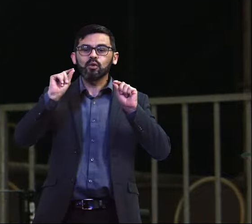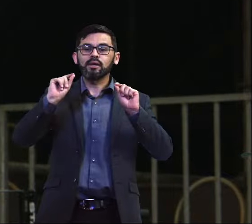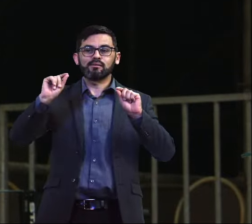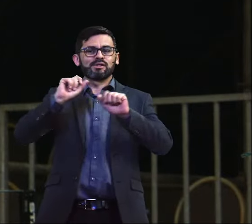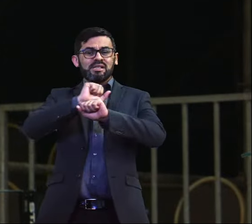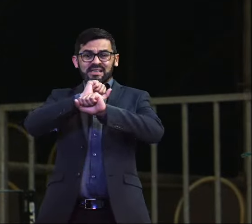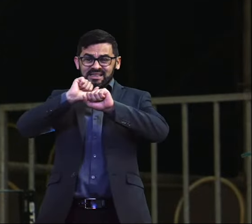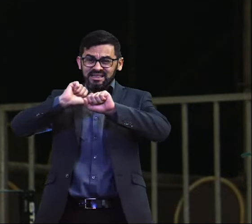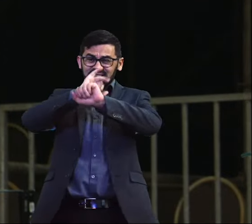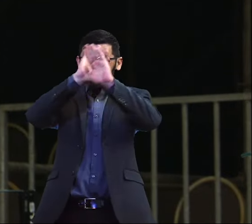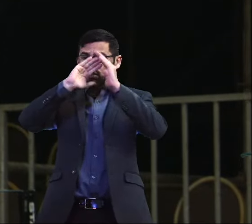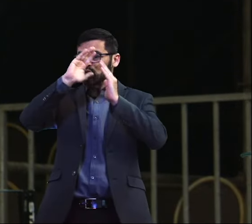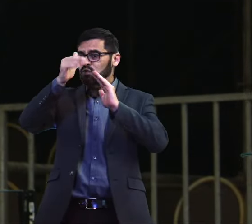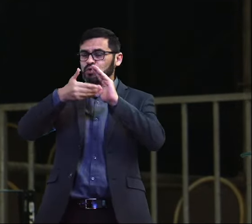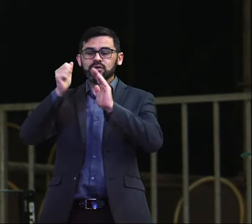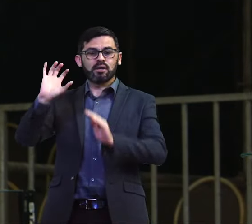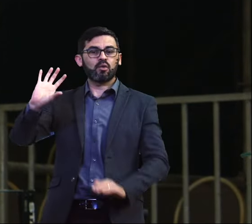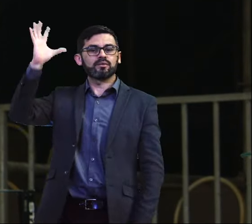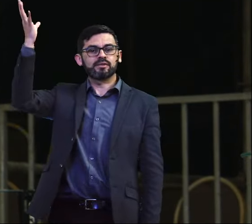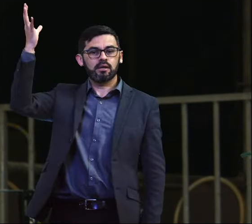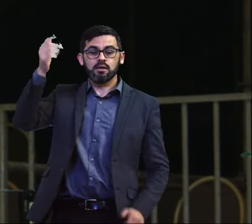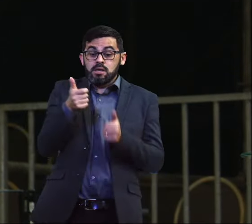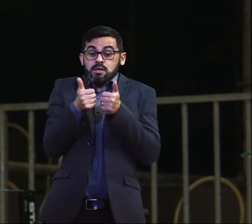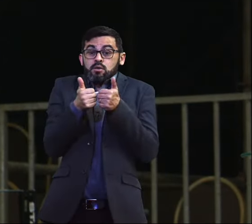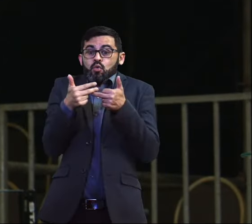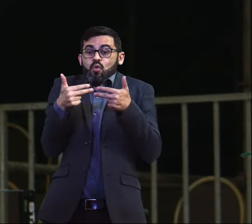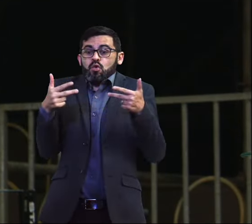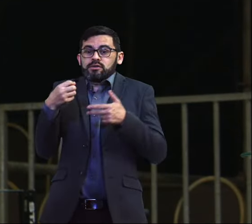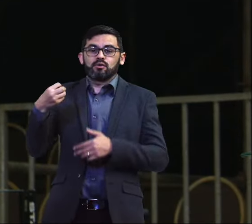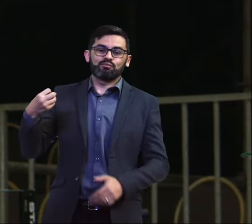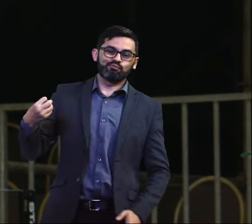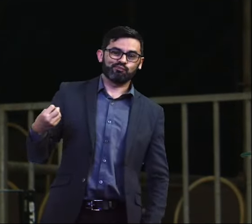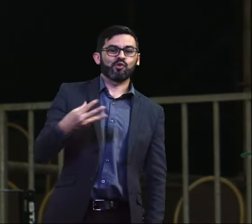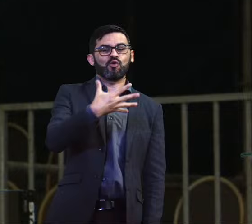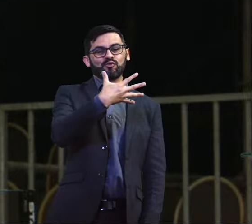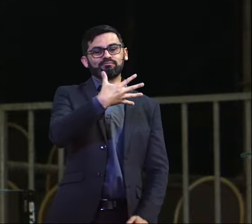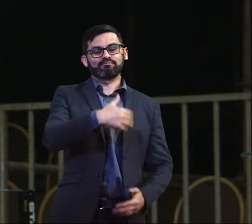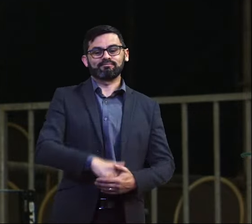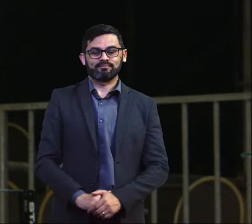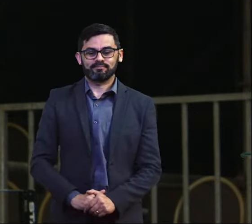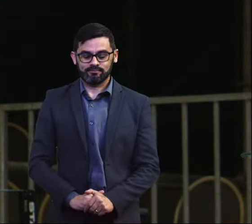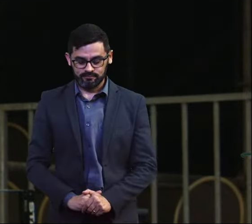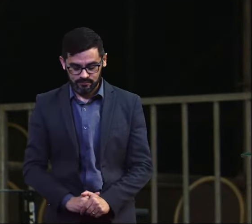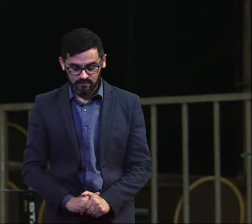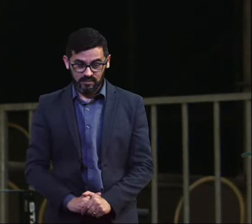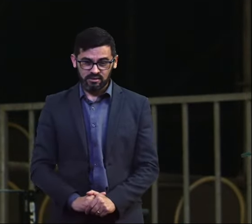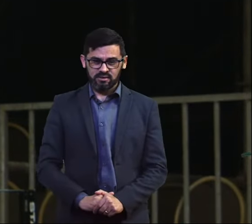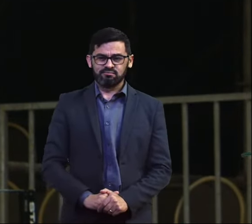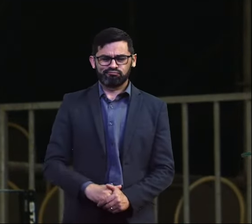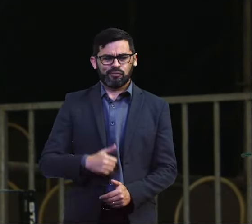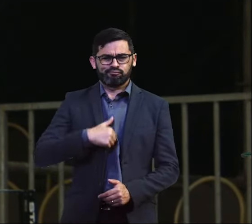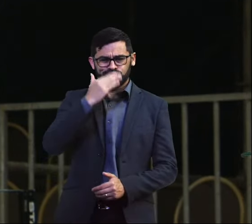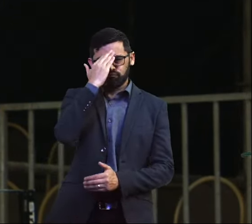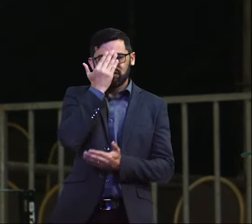vai acontecer é uma coisa nova. Sabe o que eu